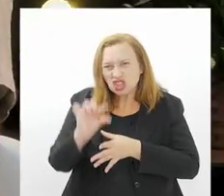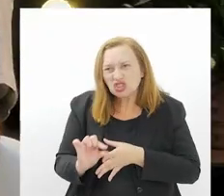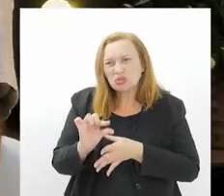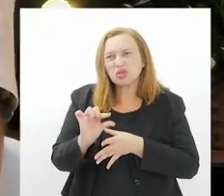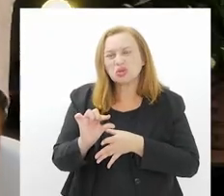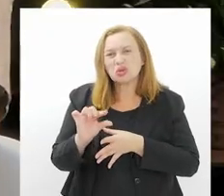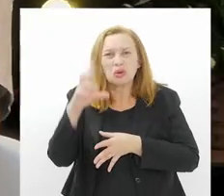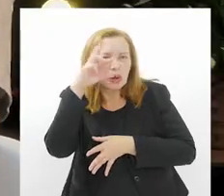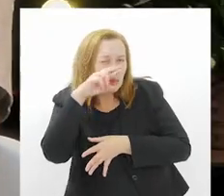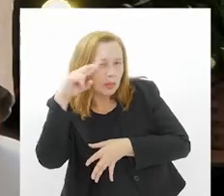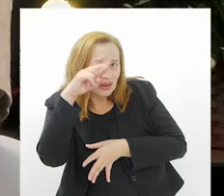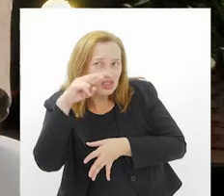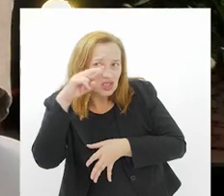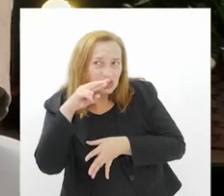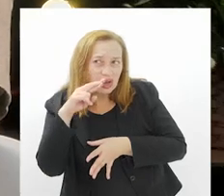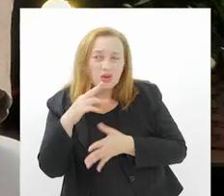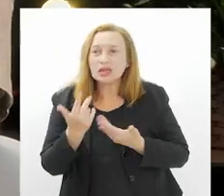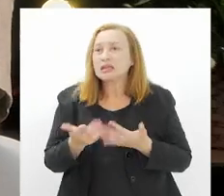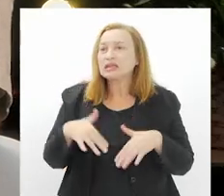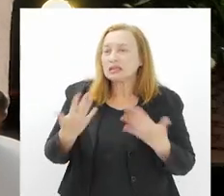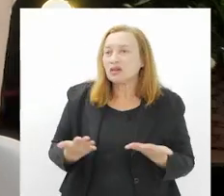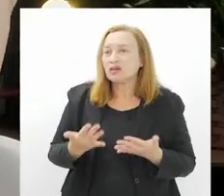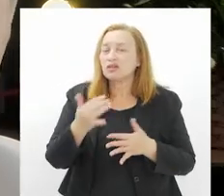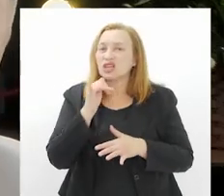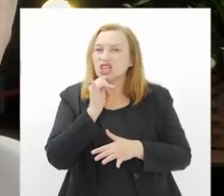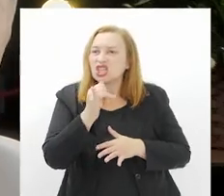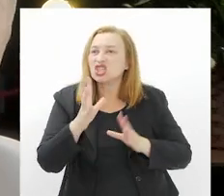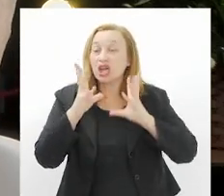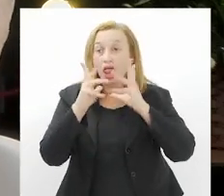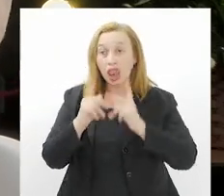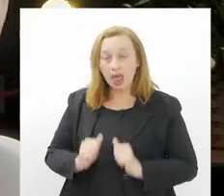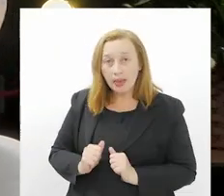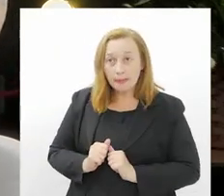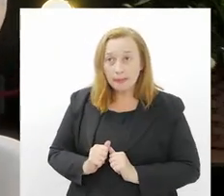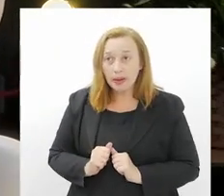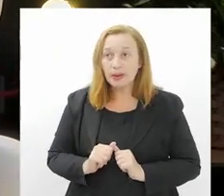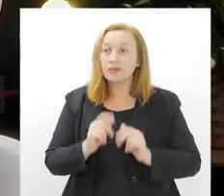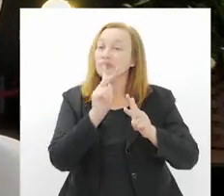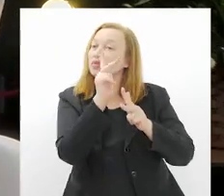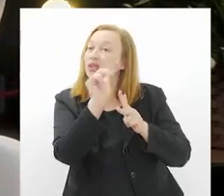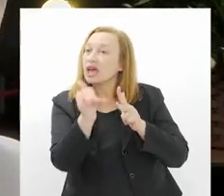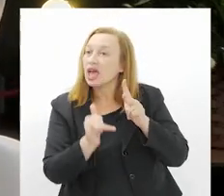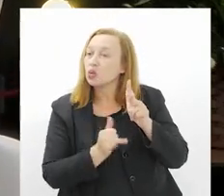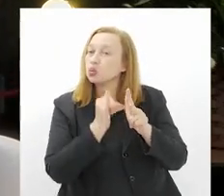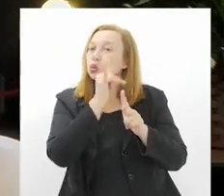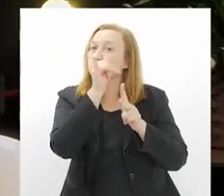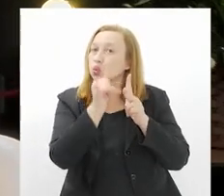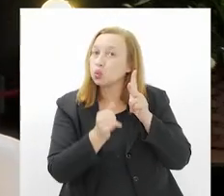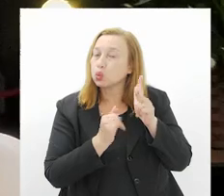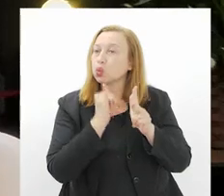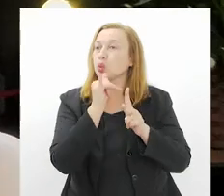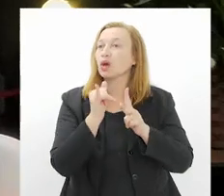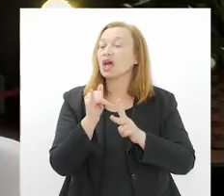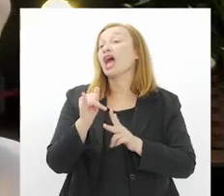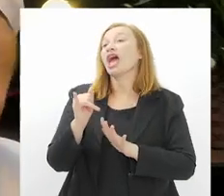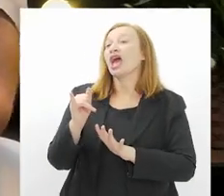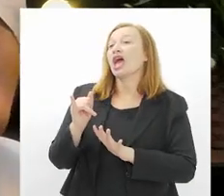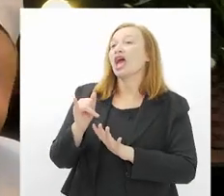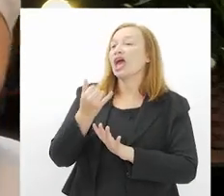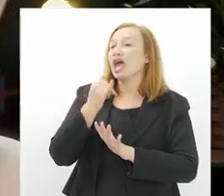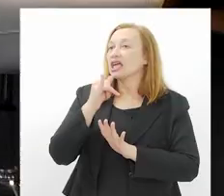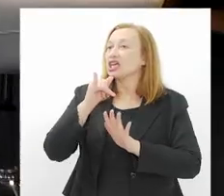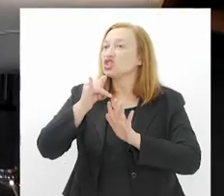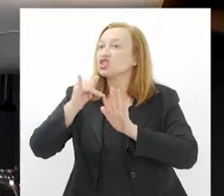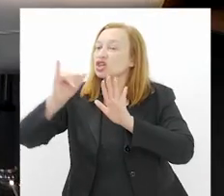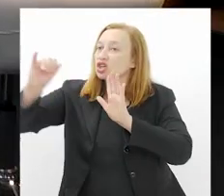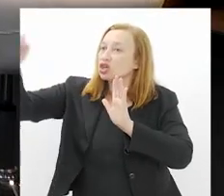né, carvão. Eu acho que isso diminuiu. Bastante até pela fiscalização. Vamos fazer pela energia limpa, eólica, sim, conforme o senhor